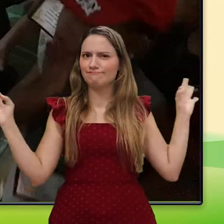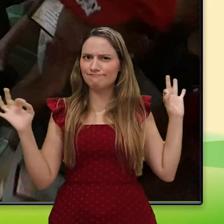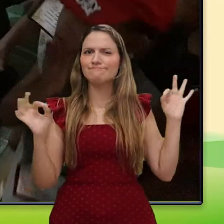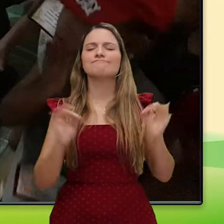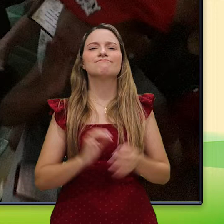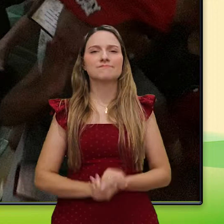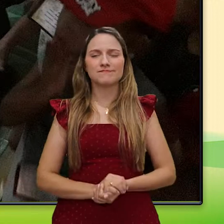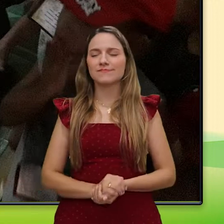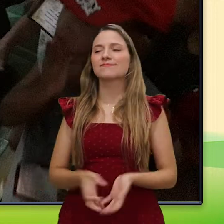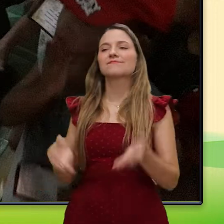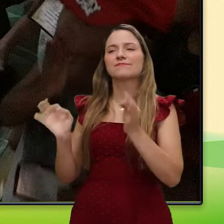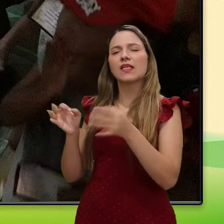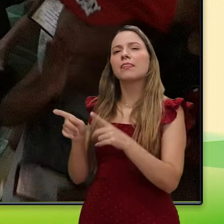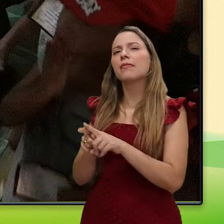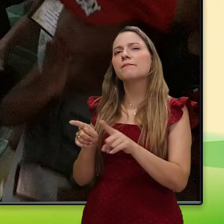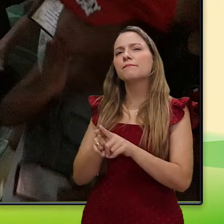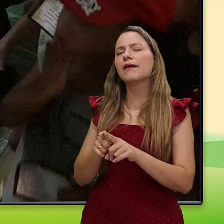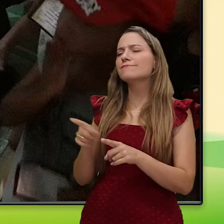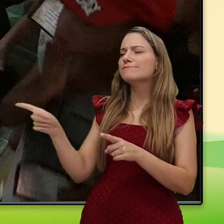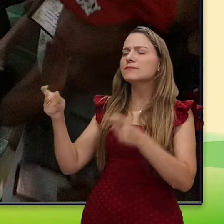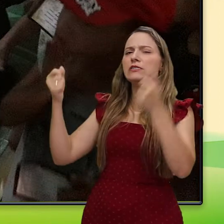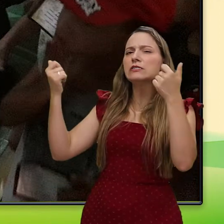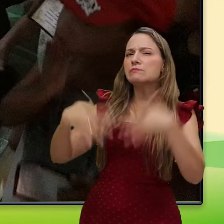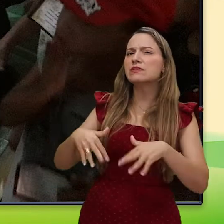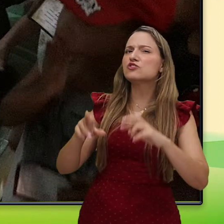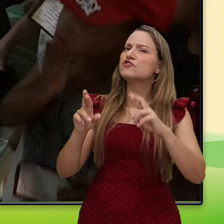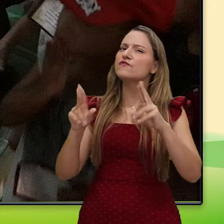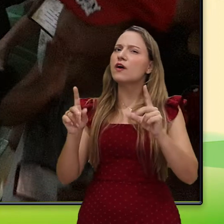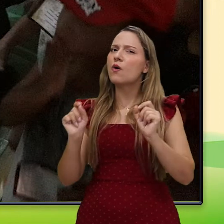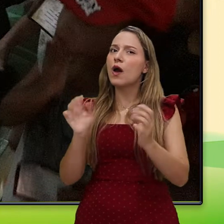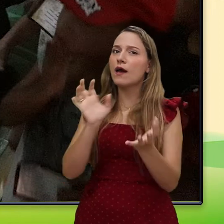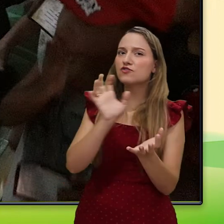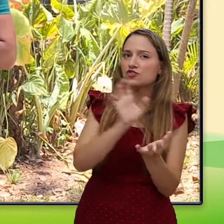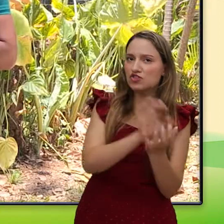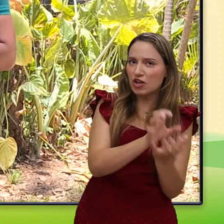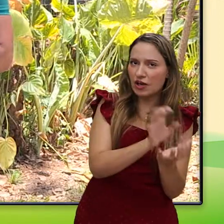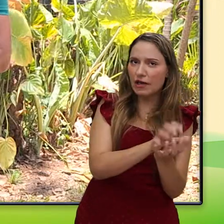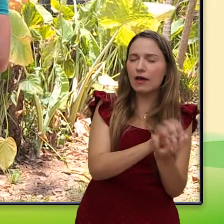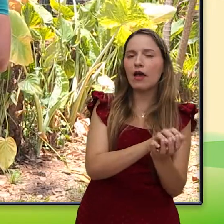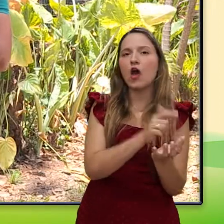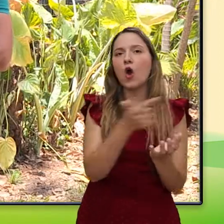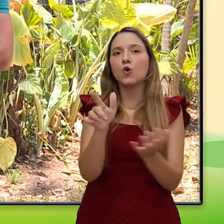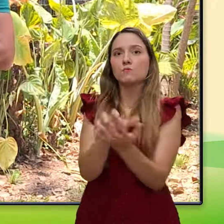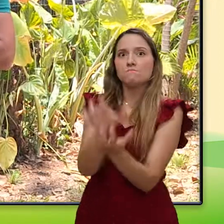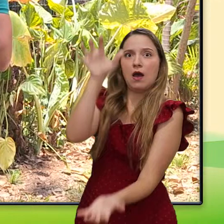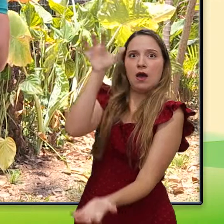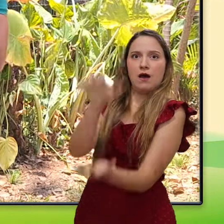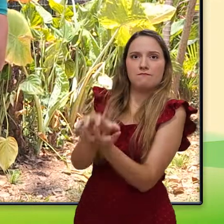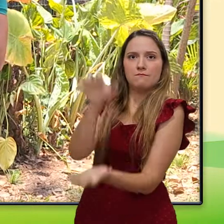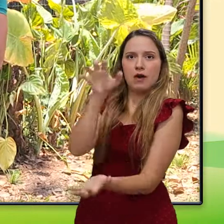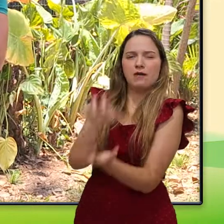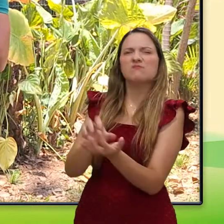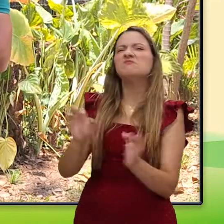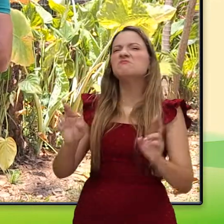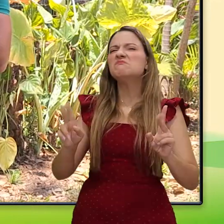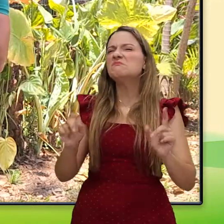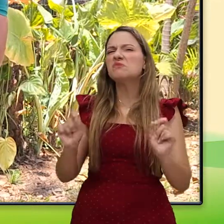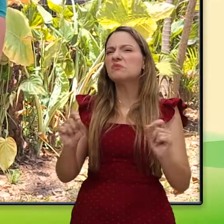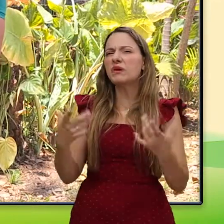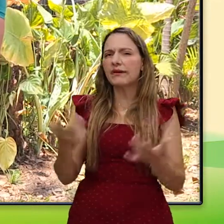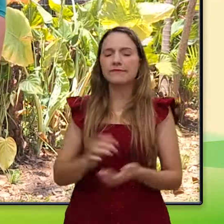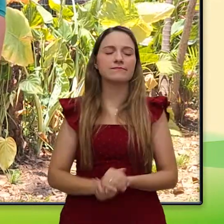Ele é gigante mesmo, já vi o Jacinto. Outra coisa, Diogo, qual que é a diferença do jacaré para